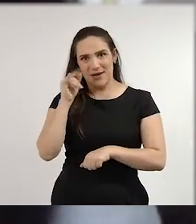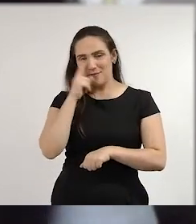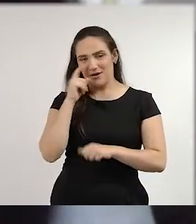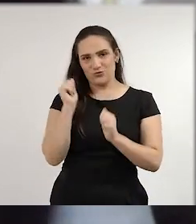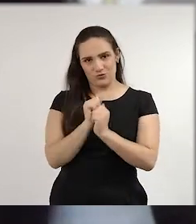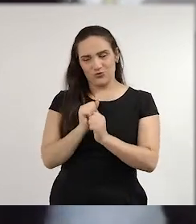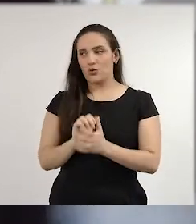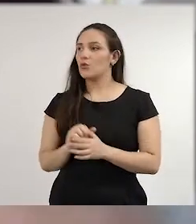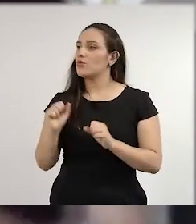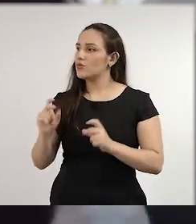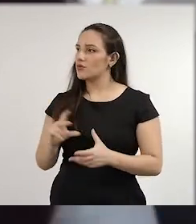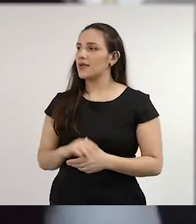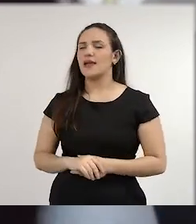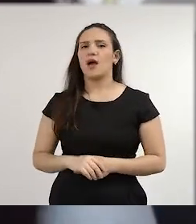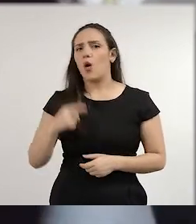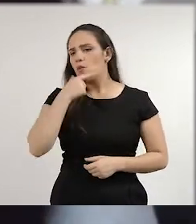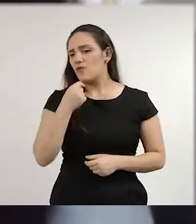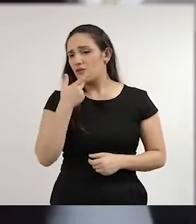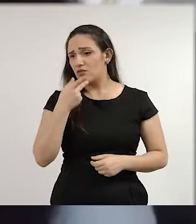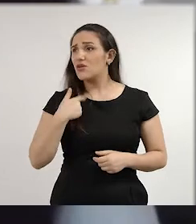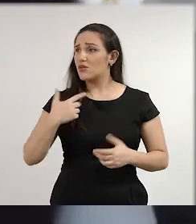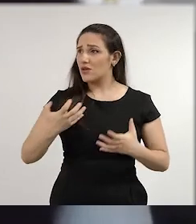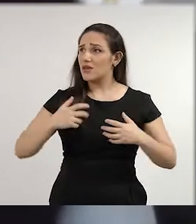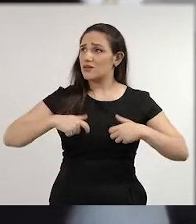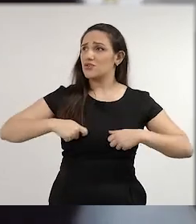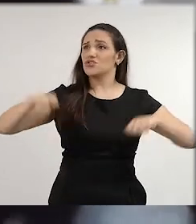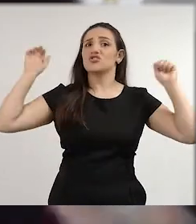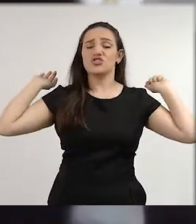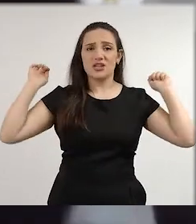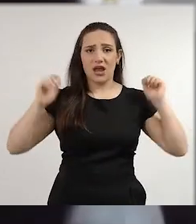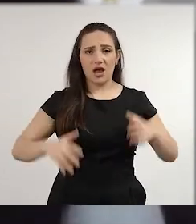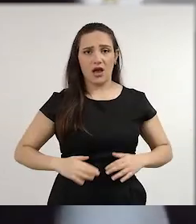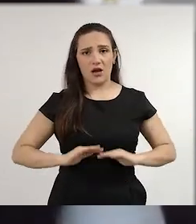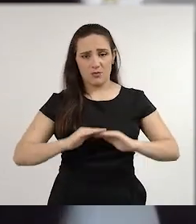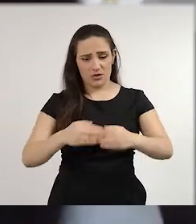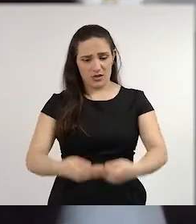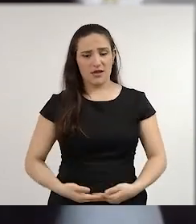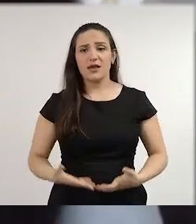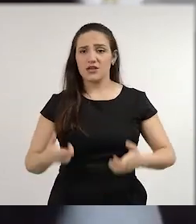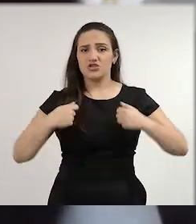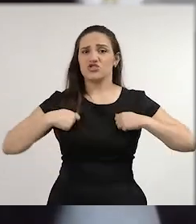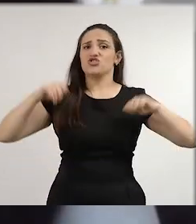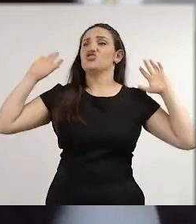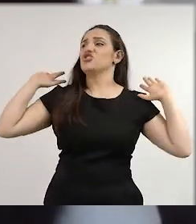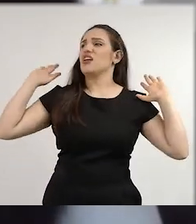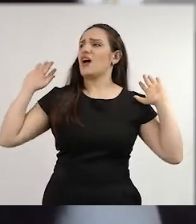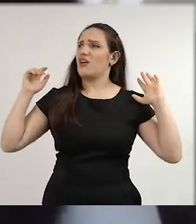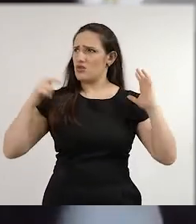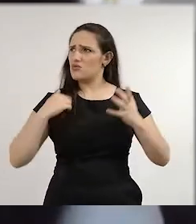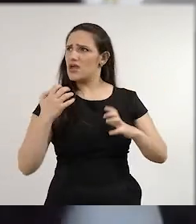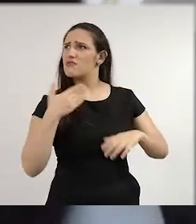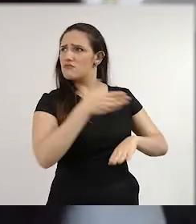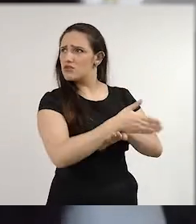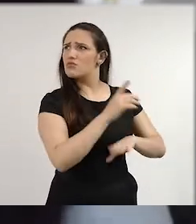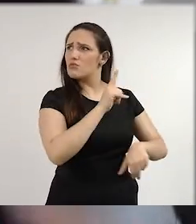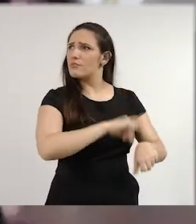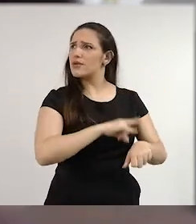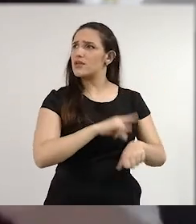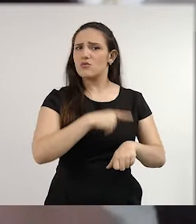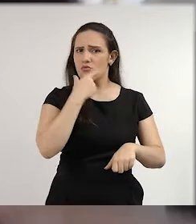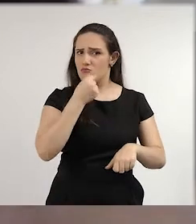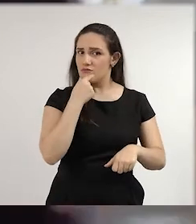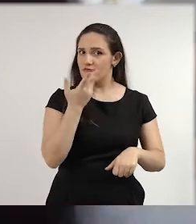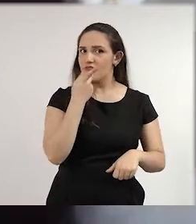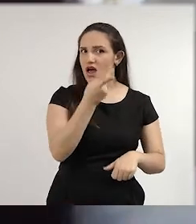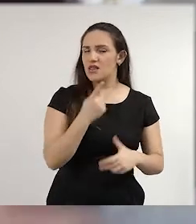né? Mas está incomodando. Então, a mulher muda o corpo, ela muda sentimento, e se o